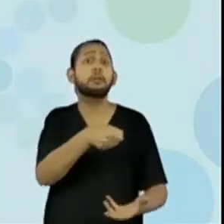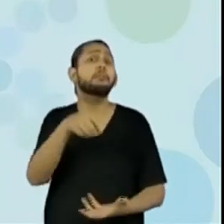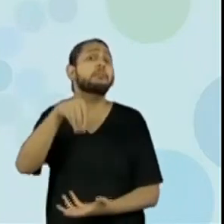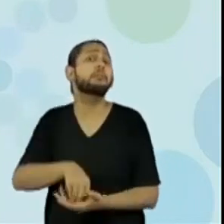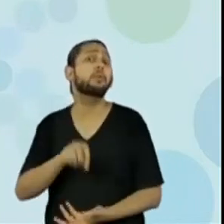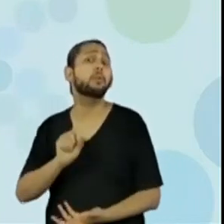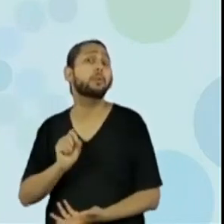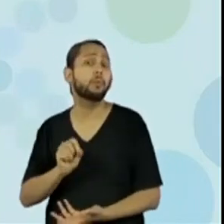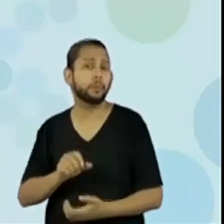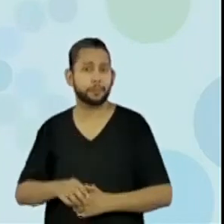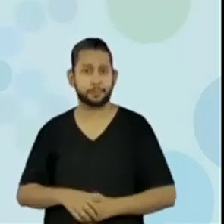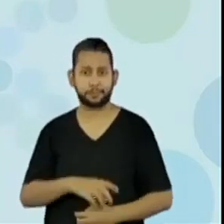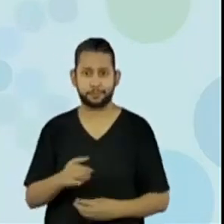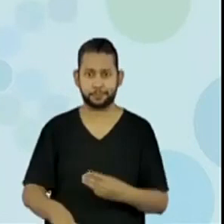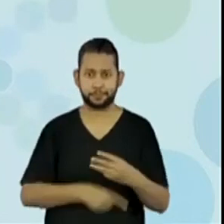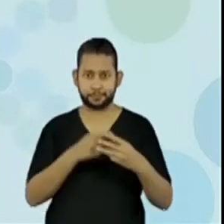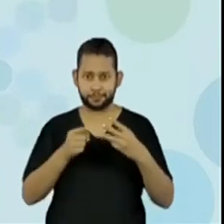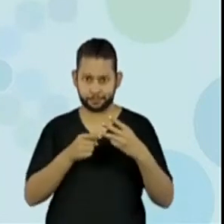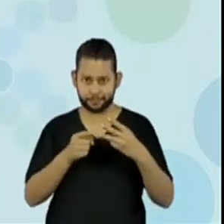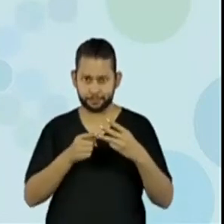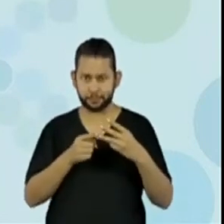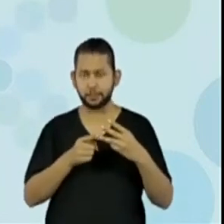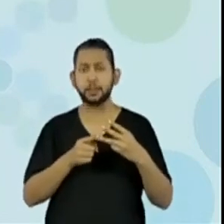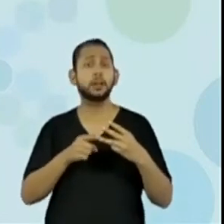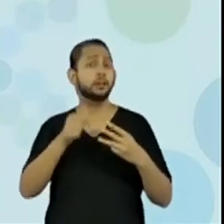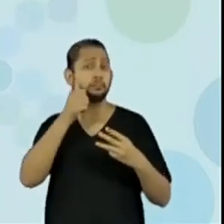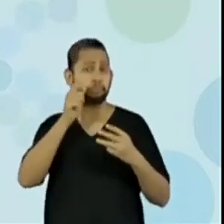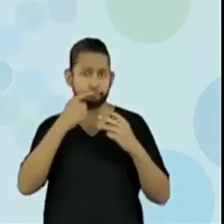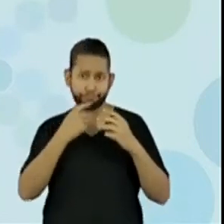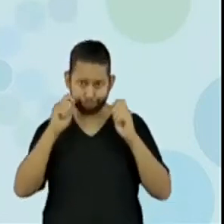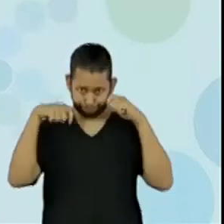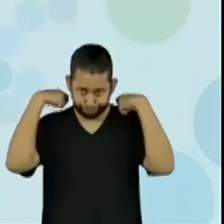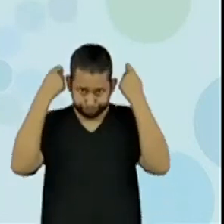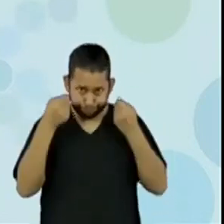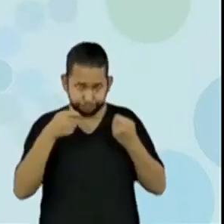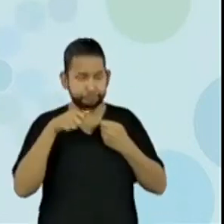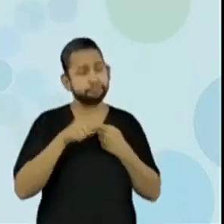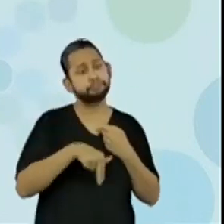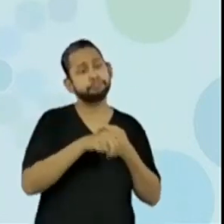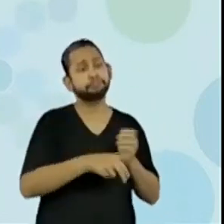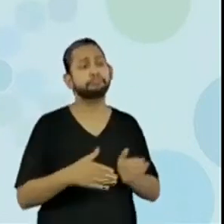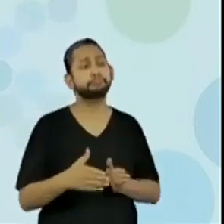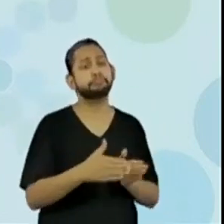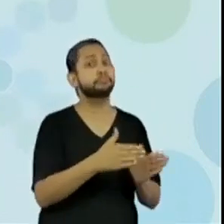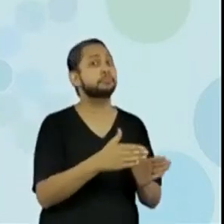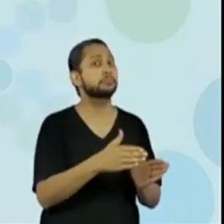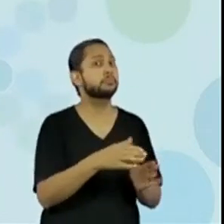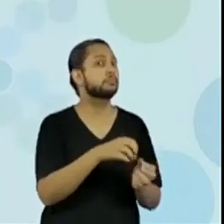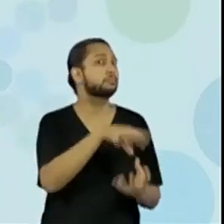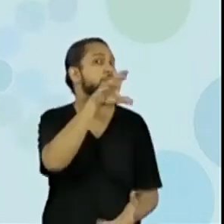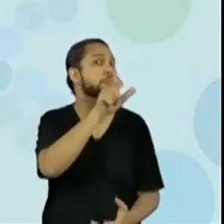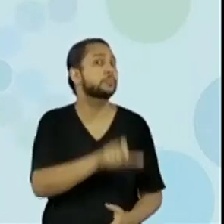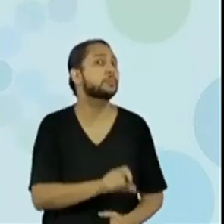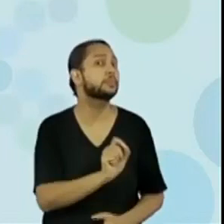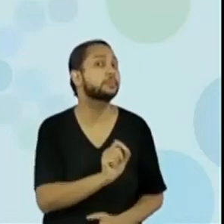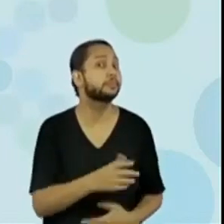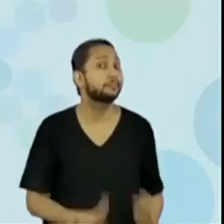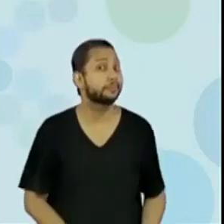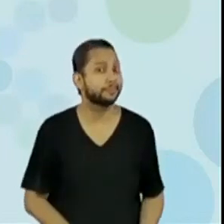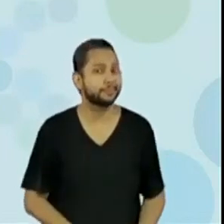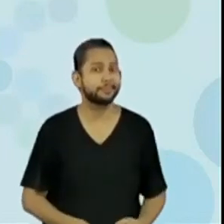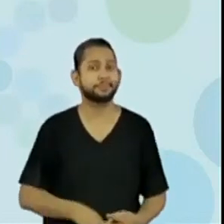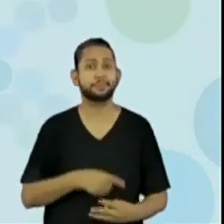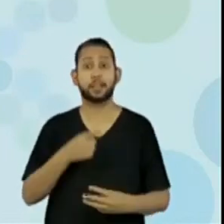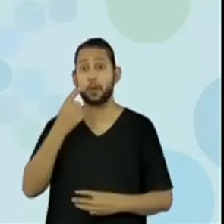3. O que Chapeuzinho encontrou quando caminhava pela trilha? Olha só, vamos pedir para colocar de vez em quando o